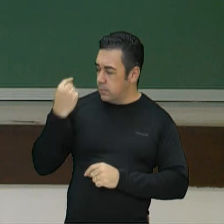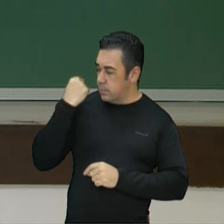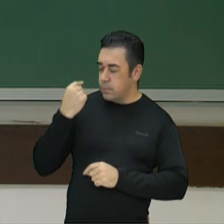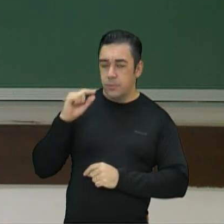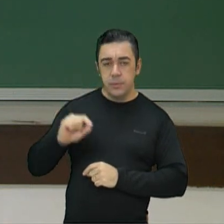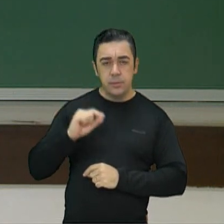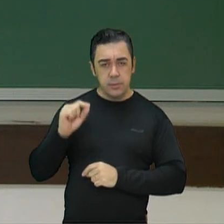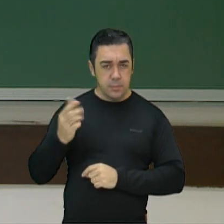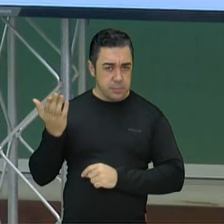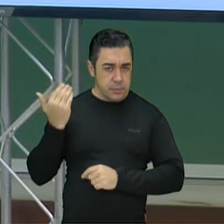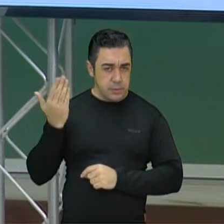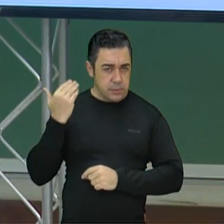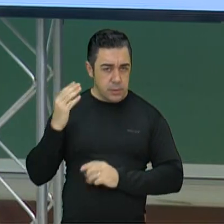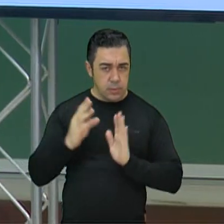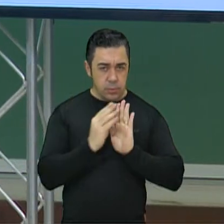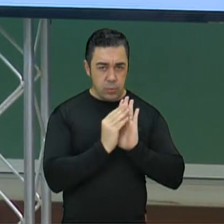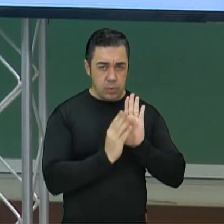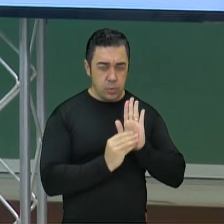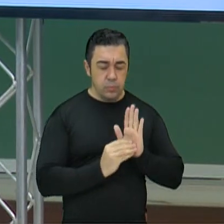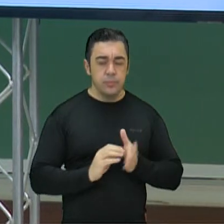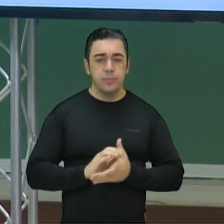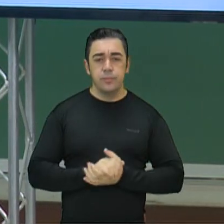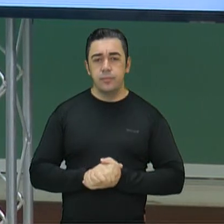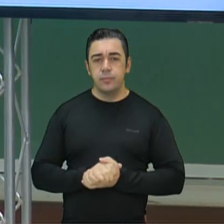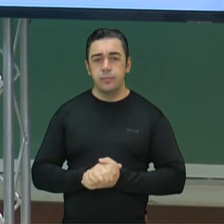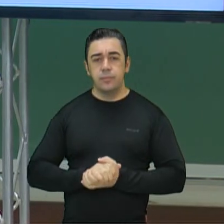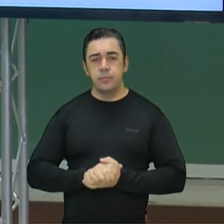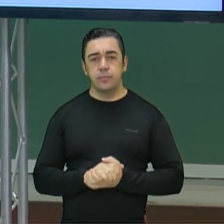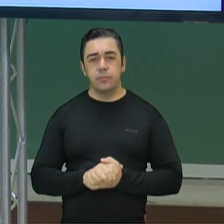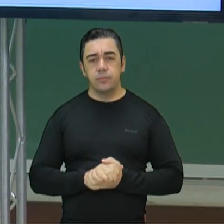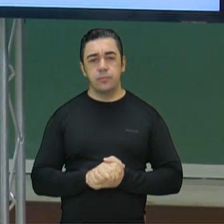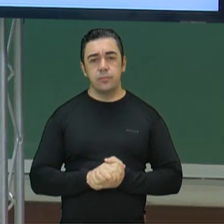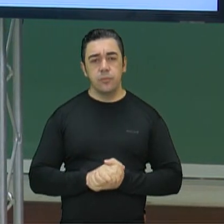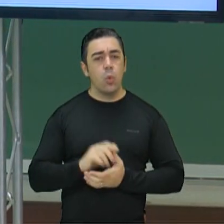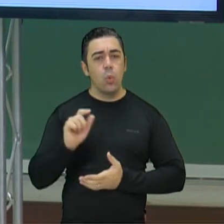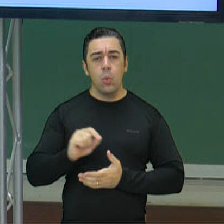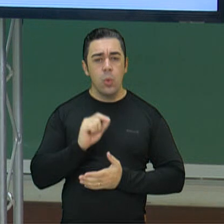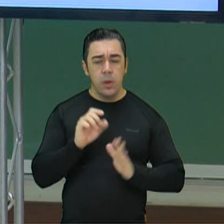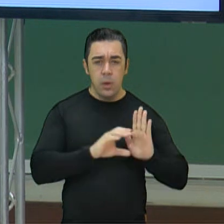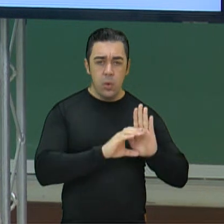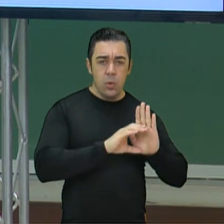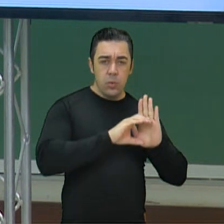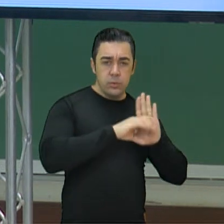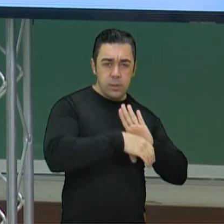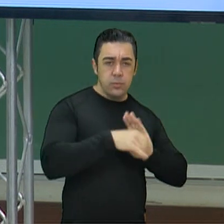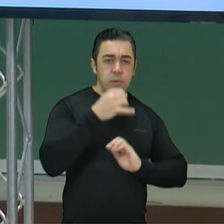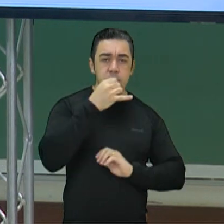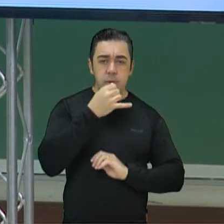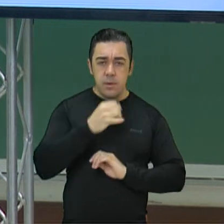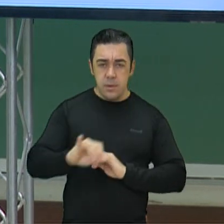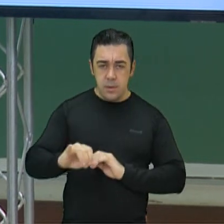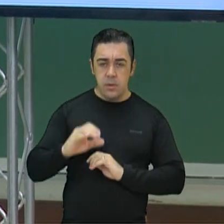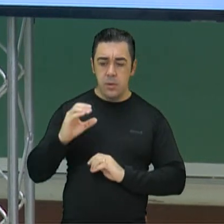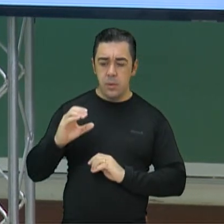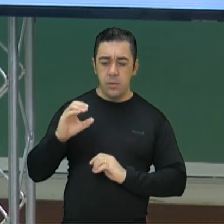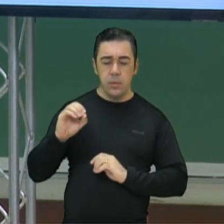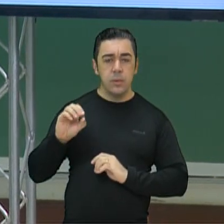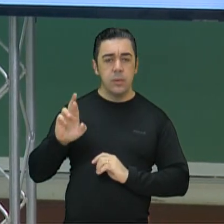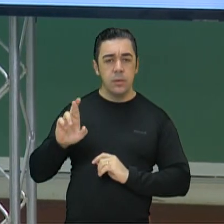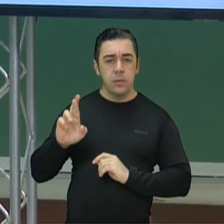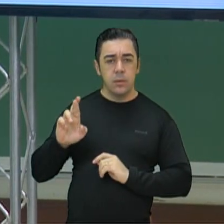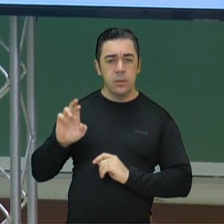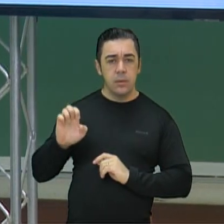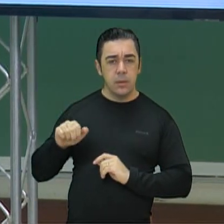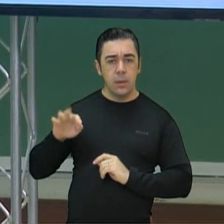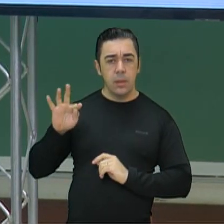pequena retomada do conteúdo da aula anterior, que nós vimos lá. O conceito de corrente elétrica, que é muito importante, né? Porque a gente vai ter